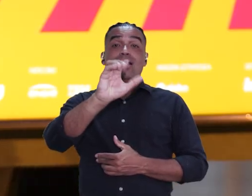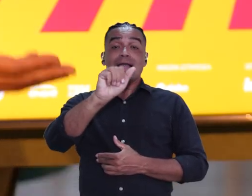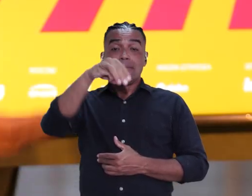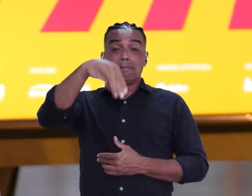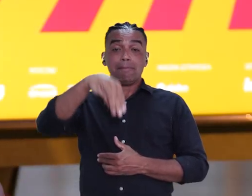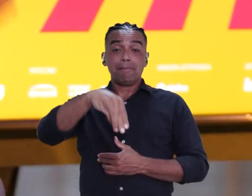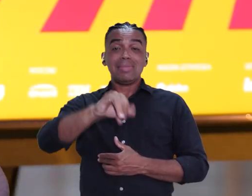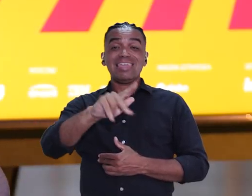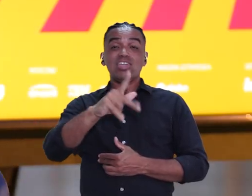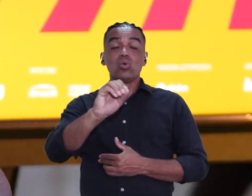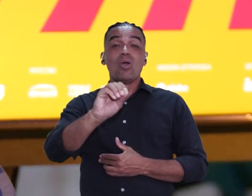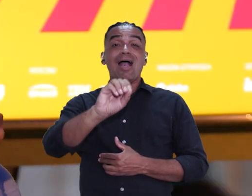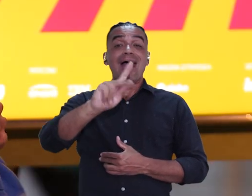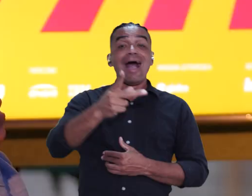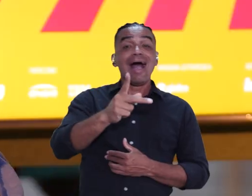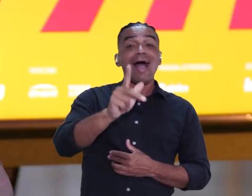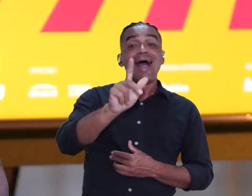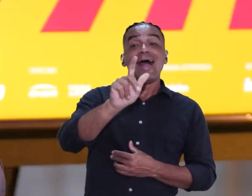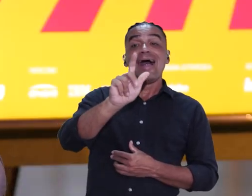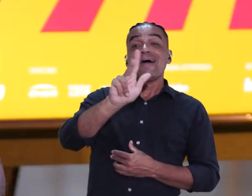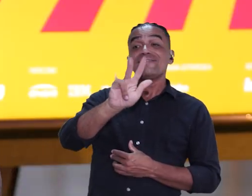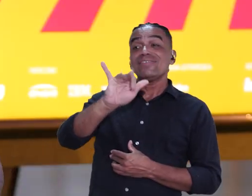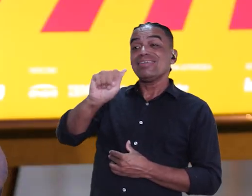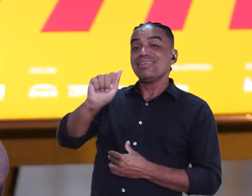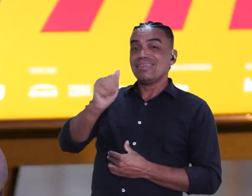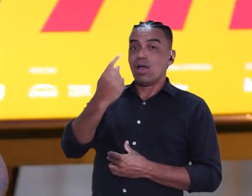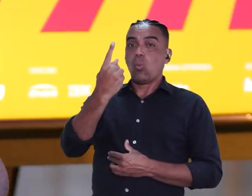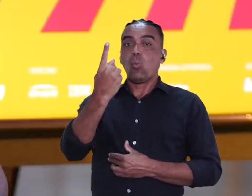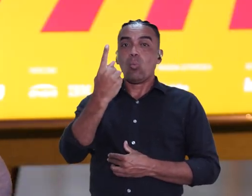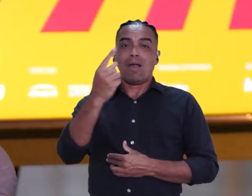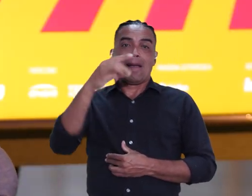uma pedra. Só que a poesia não é feita